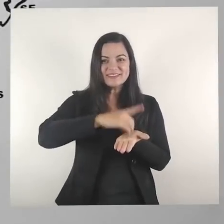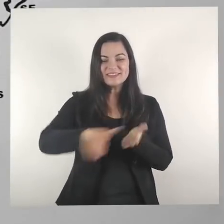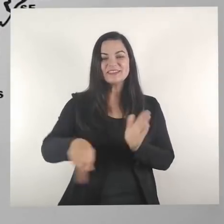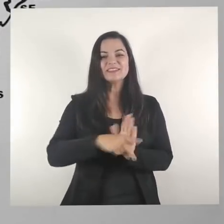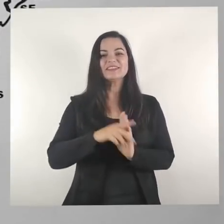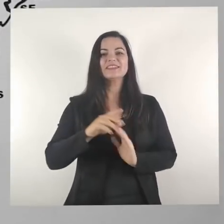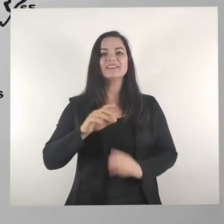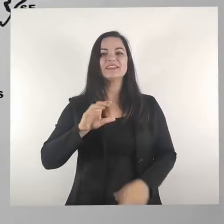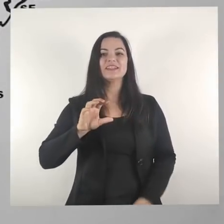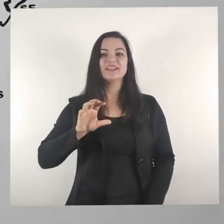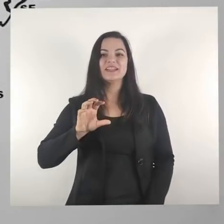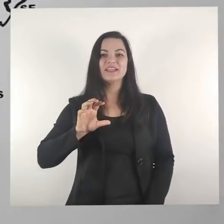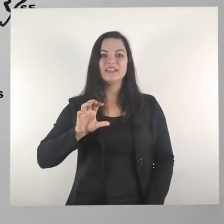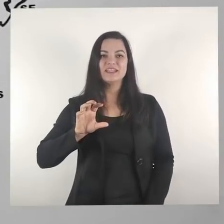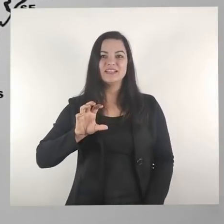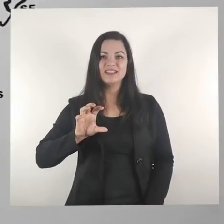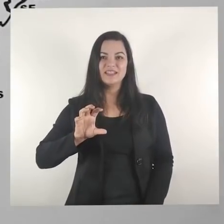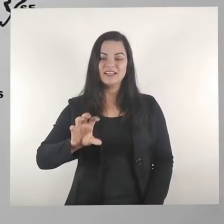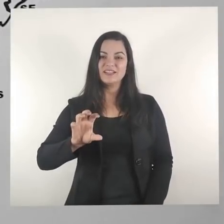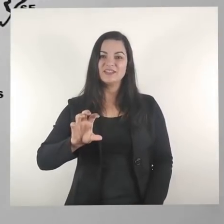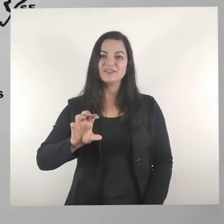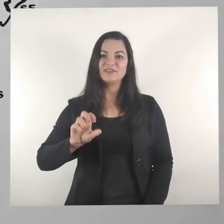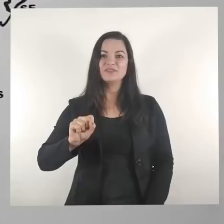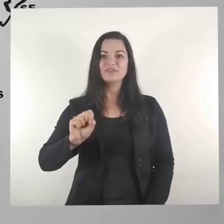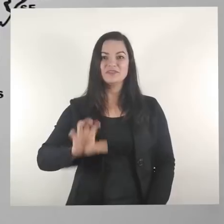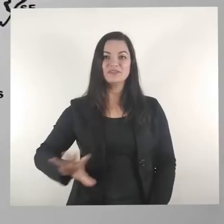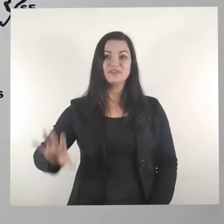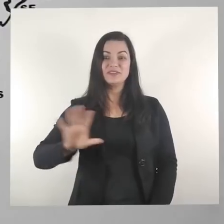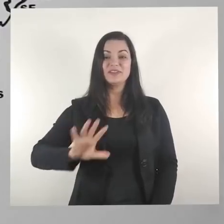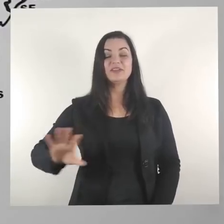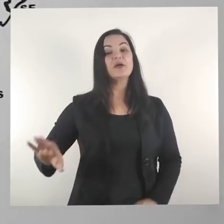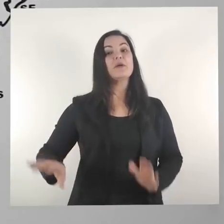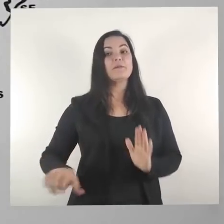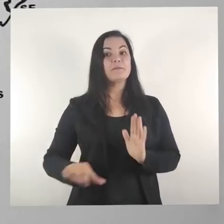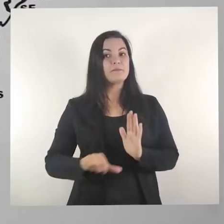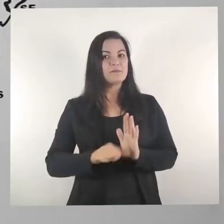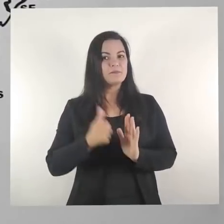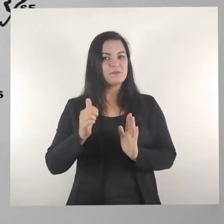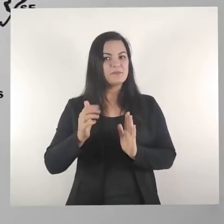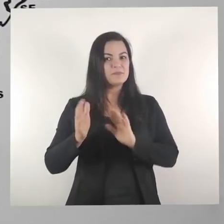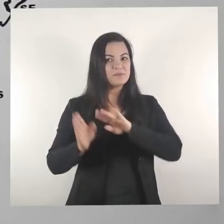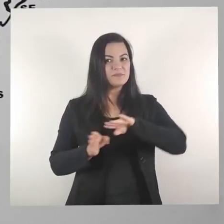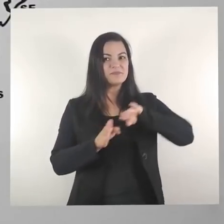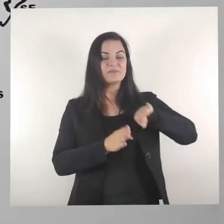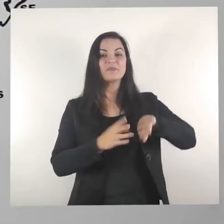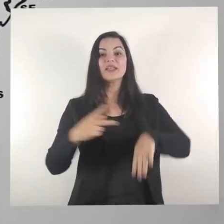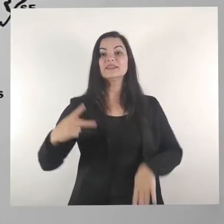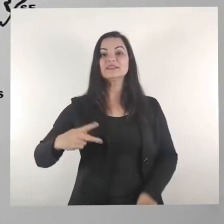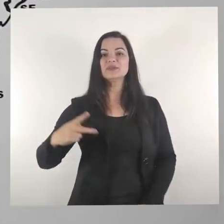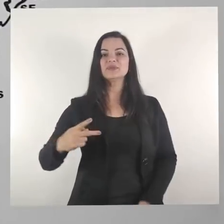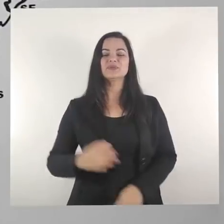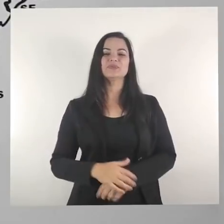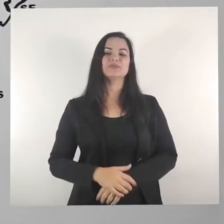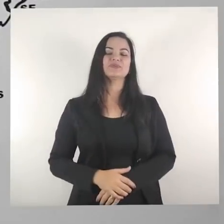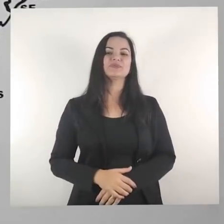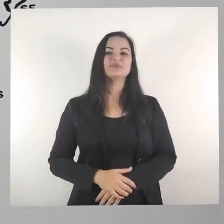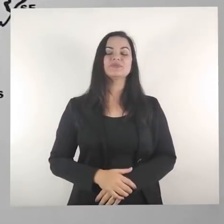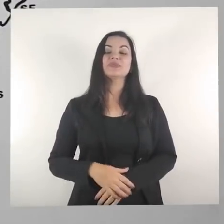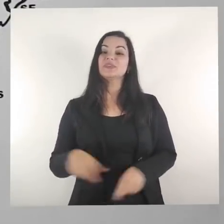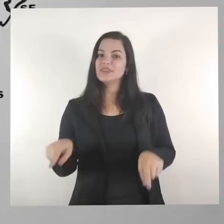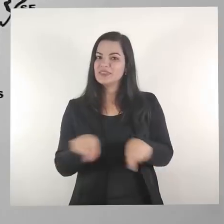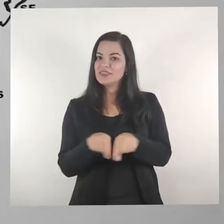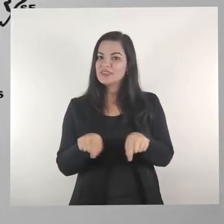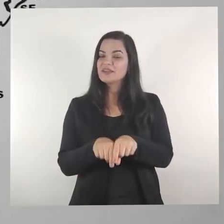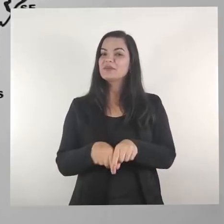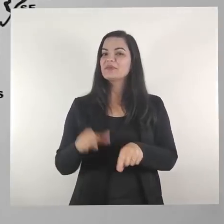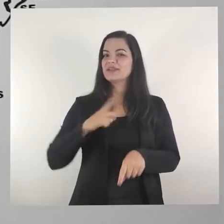da região sudeste. Então, essa é a primeira parte do seu desafio, tá bom? Segunda parte do desafio